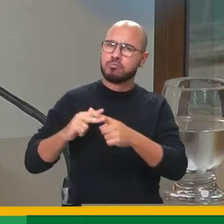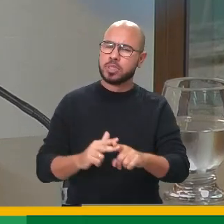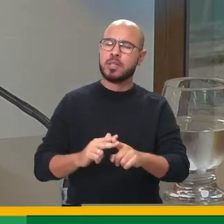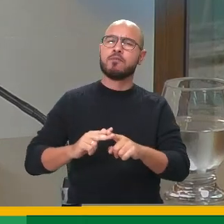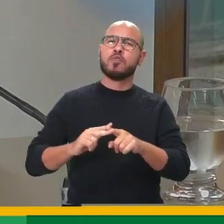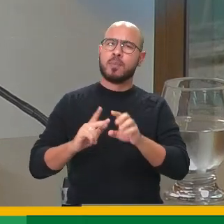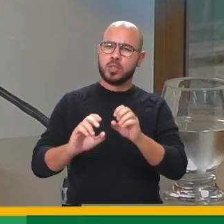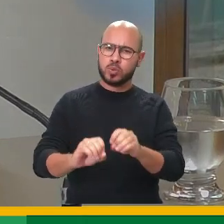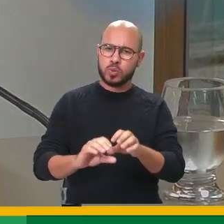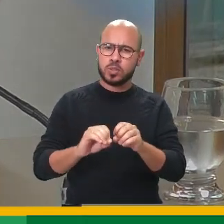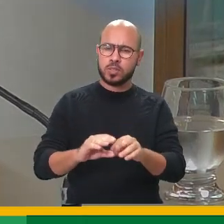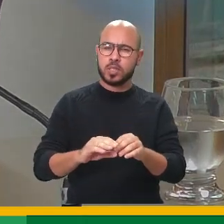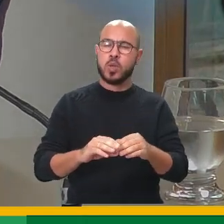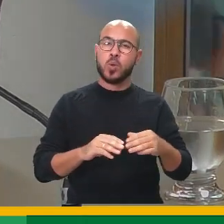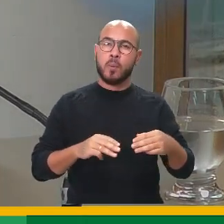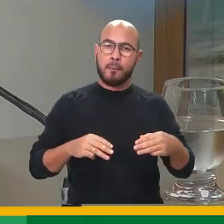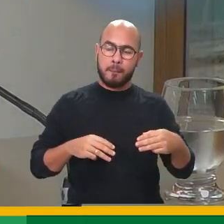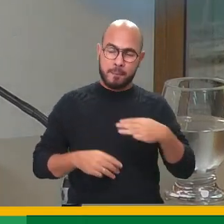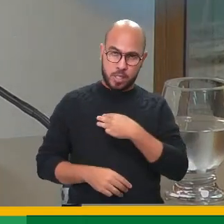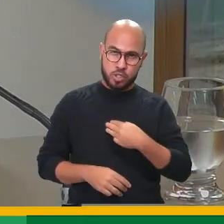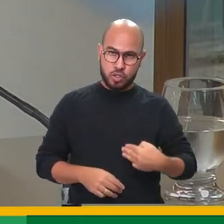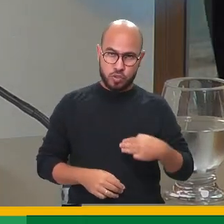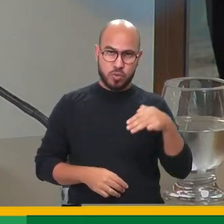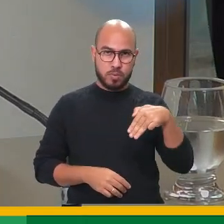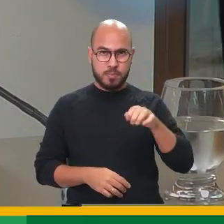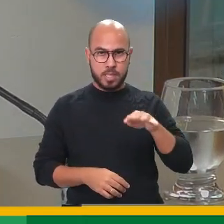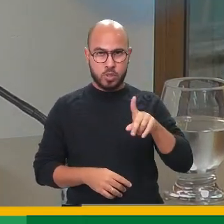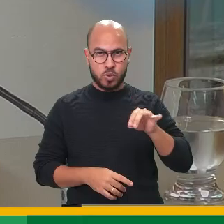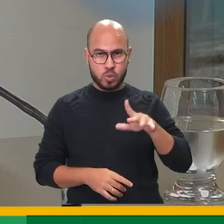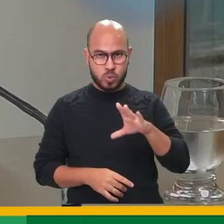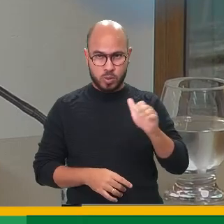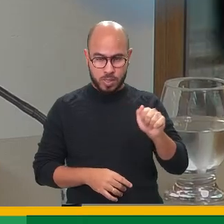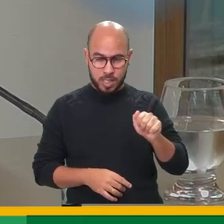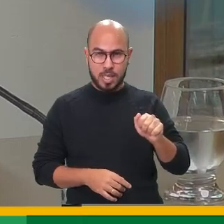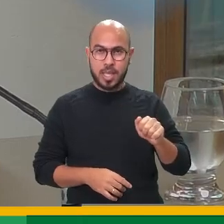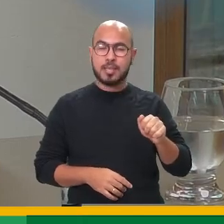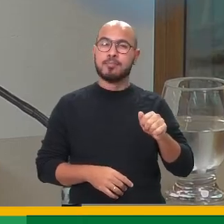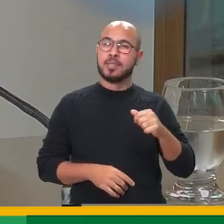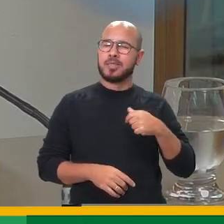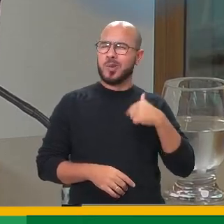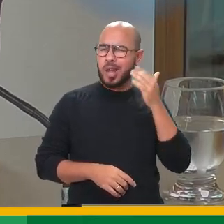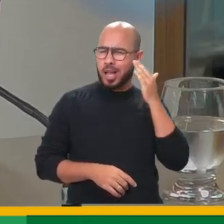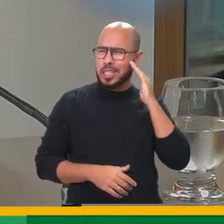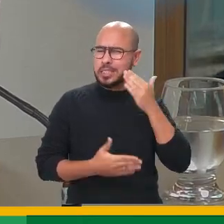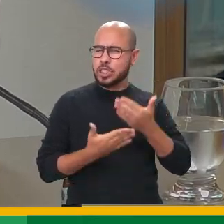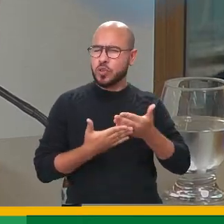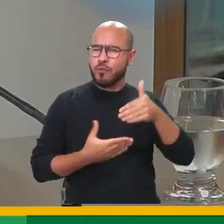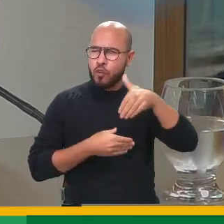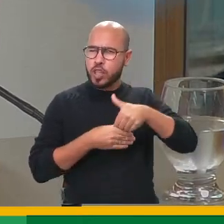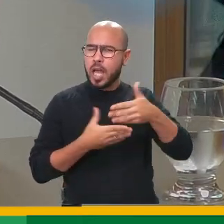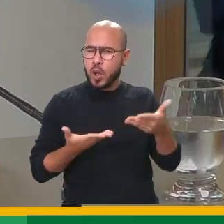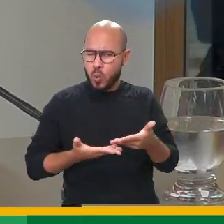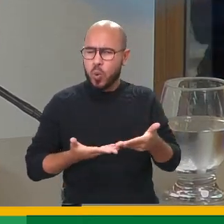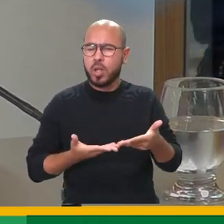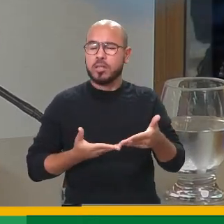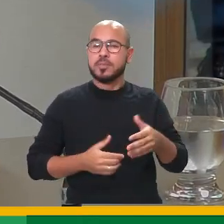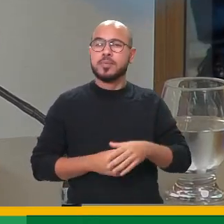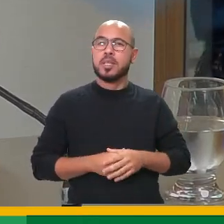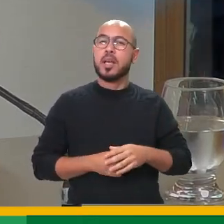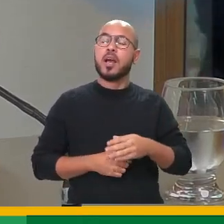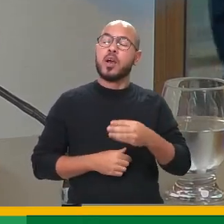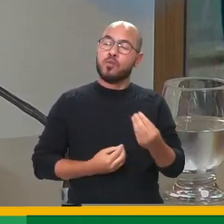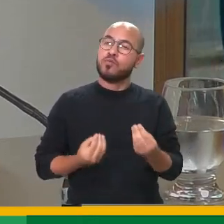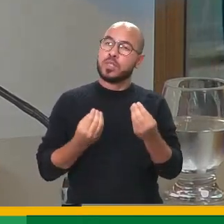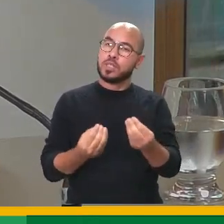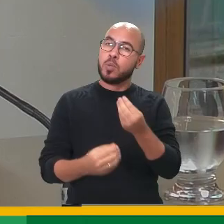Mendonça Filho que está era para ser votada o ano passado eu acredito que vai ser votada nisso ela vai dar a oportunidade de nossos